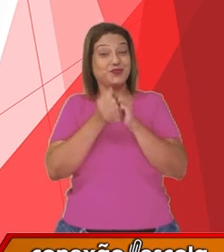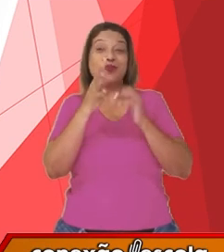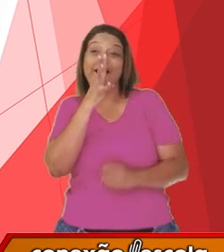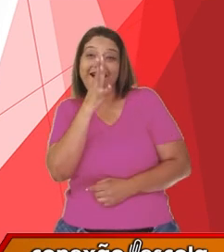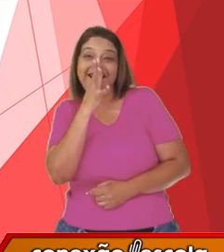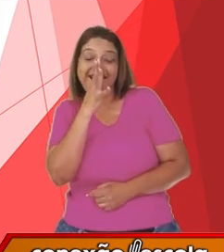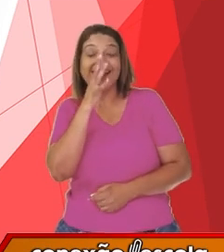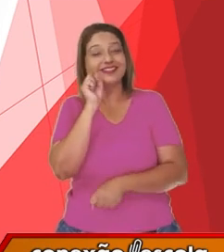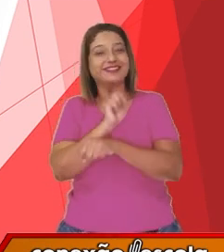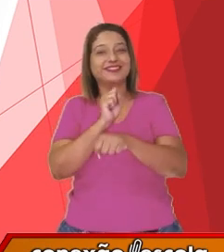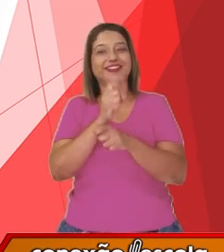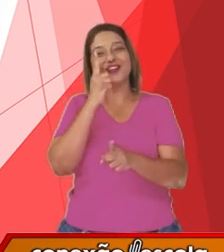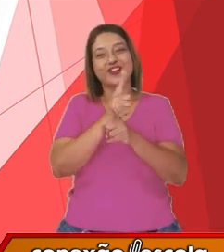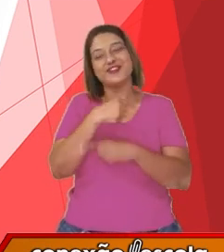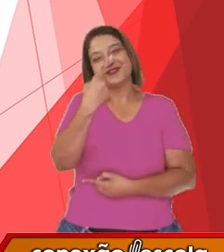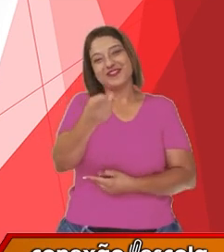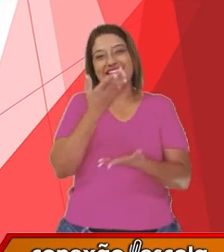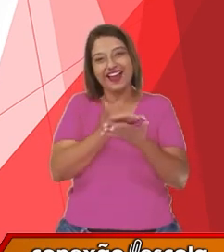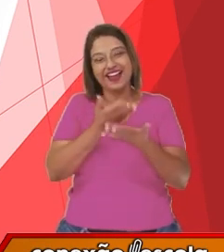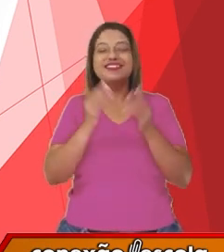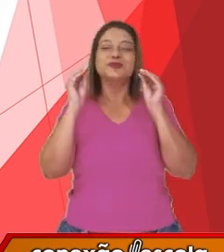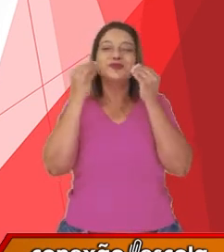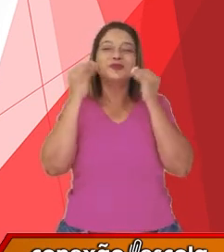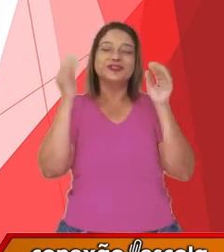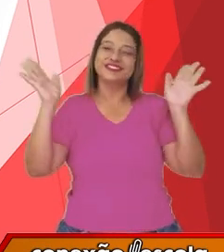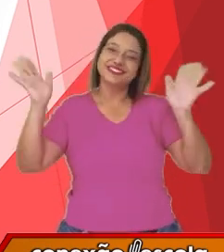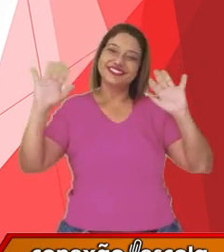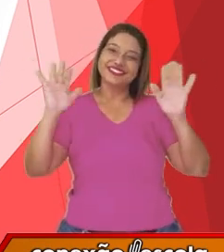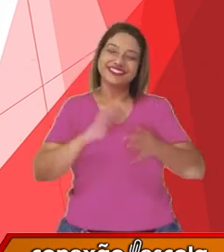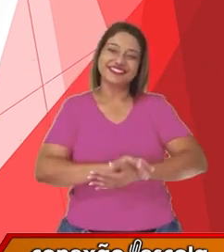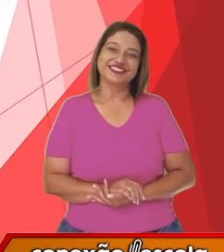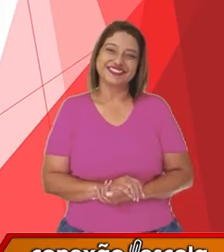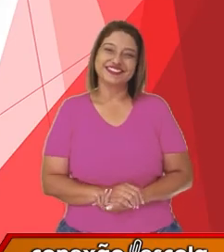Esperamos vocês na próxima aula. Beijos. Tchau, tchau.